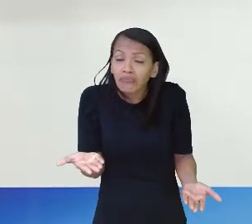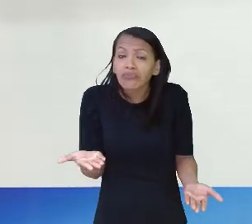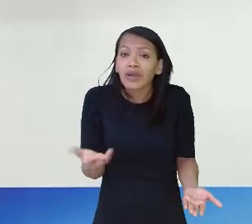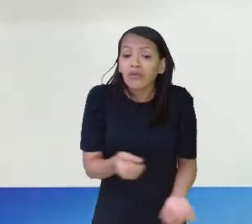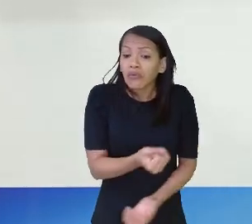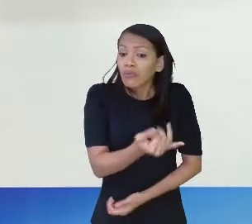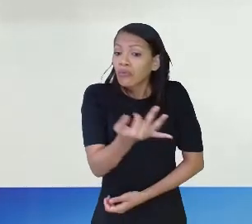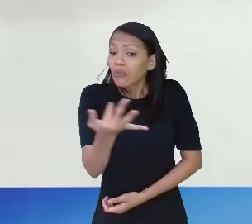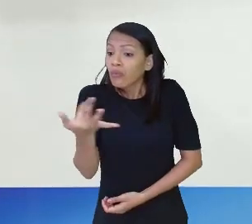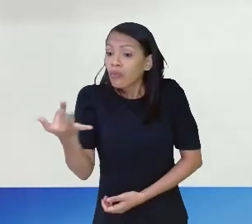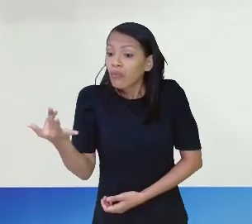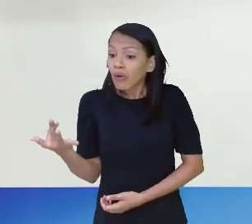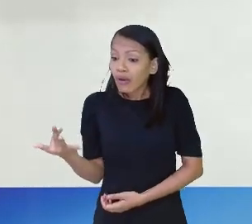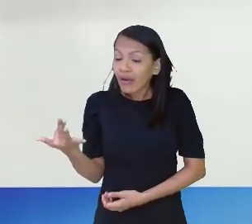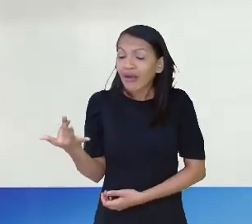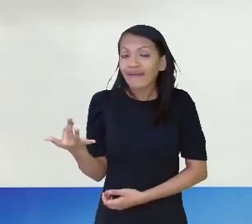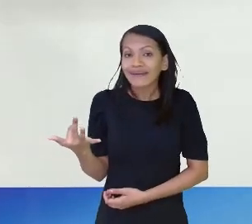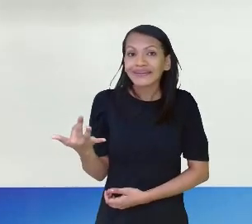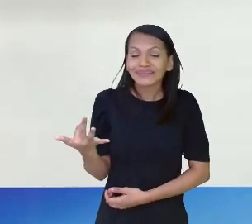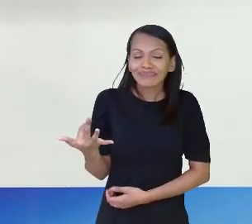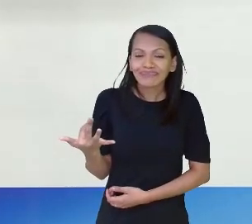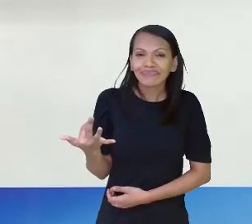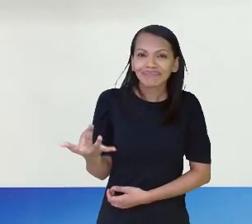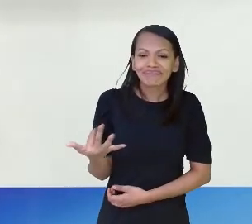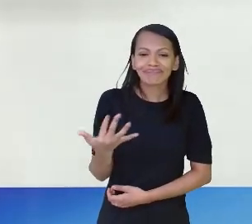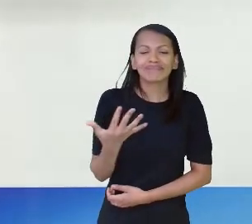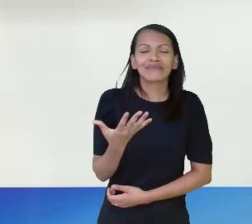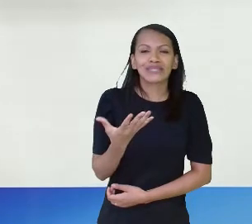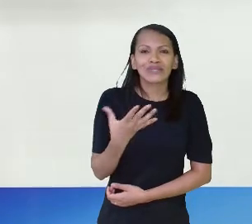de filhotes. Se